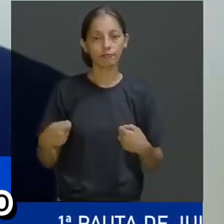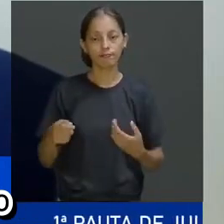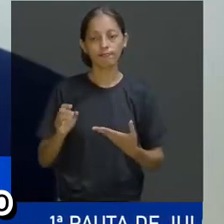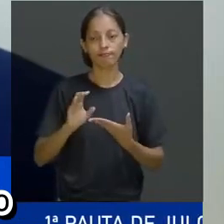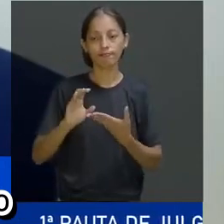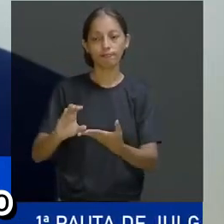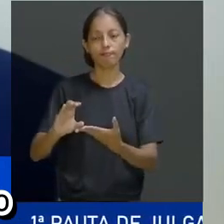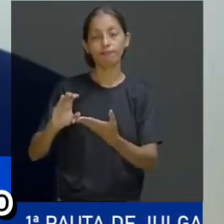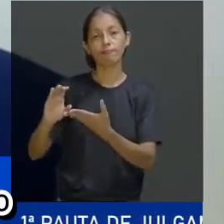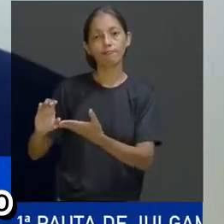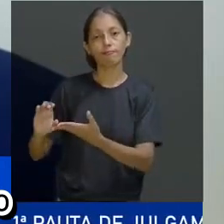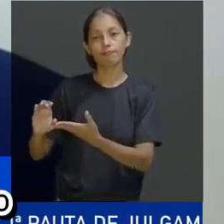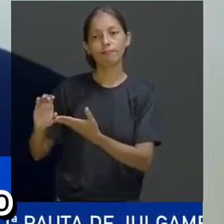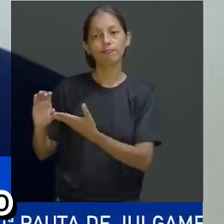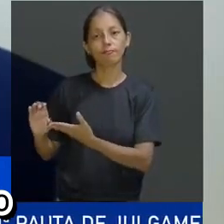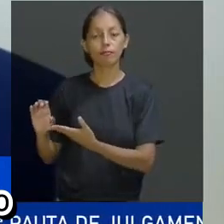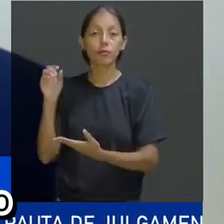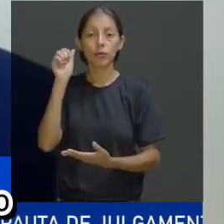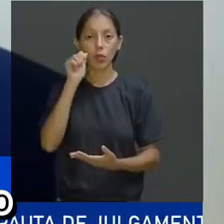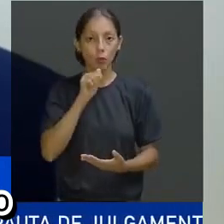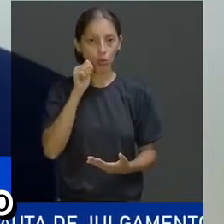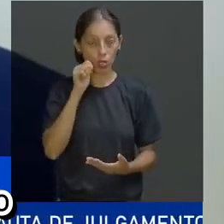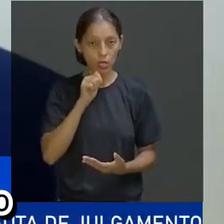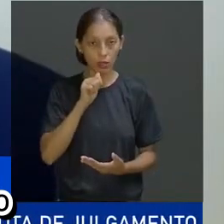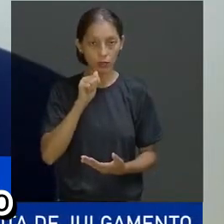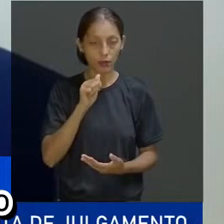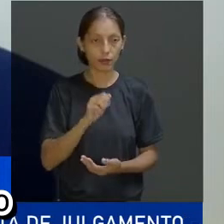femininas do partido o percentual mínimo de